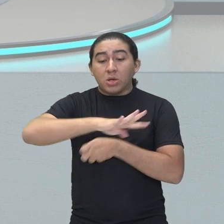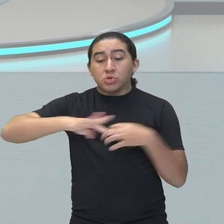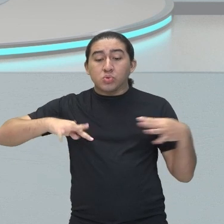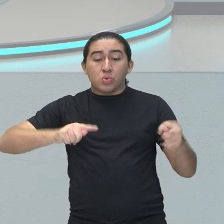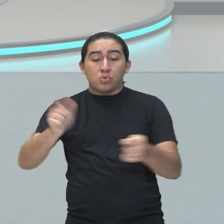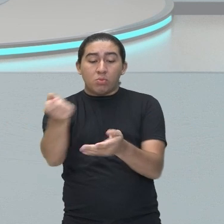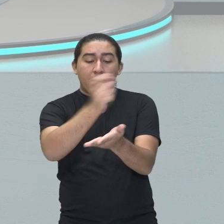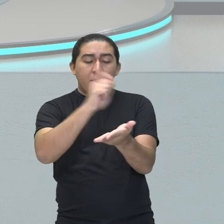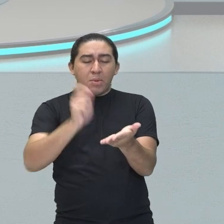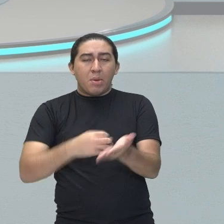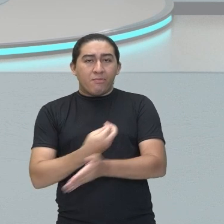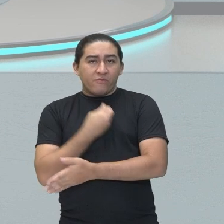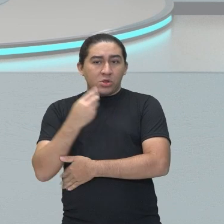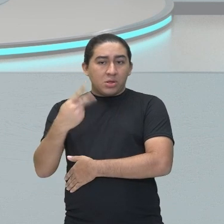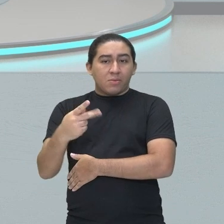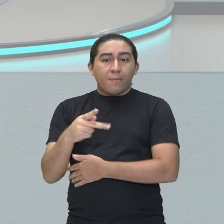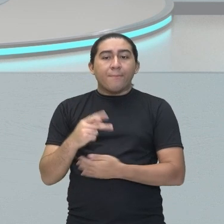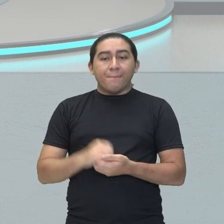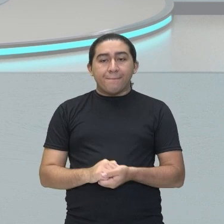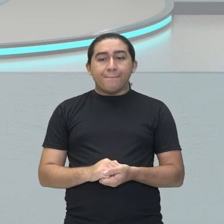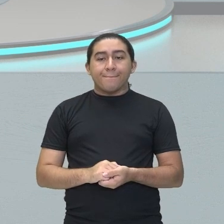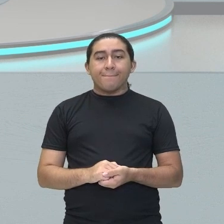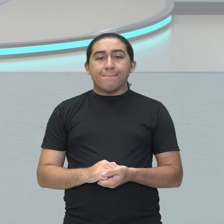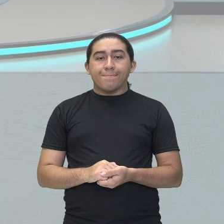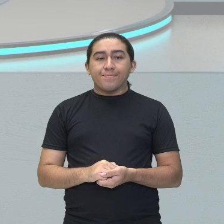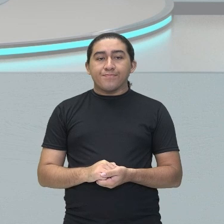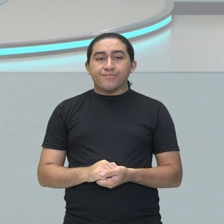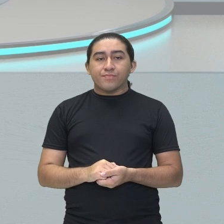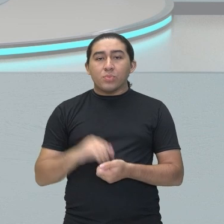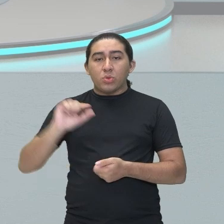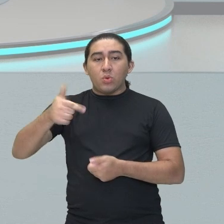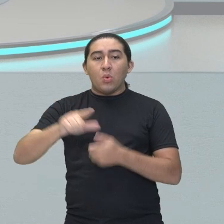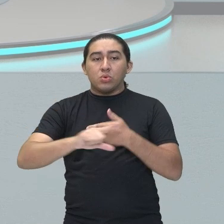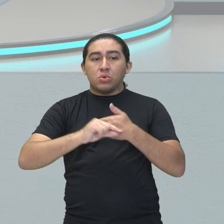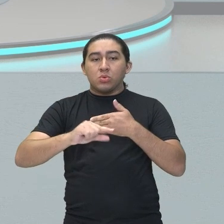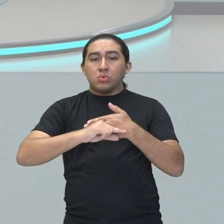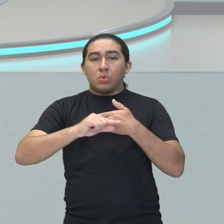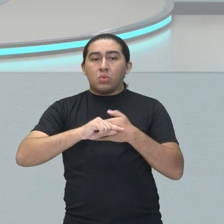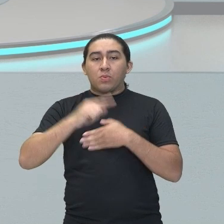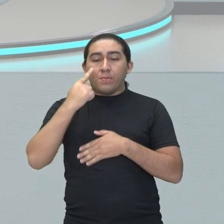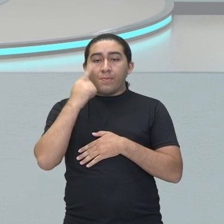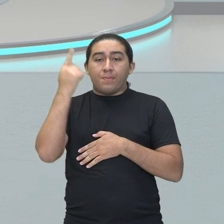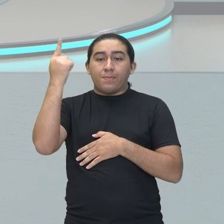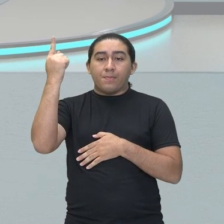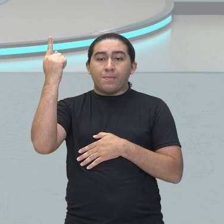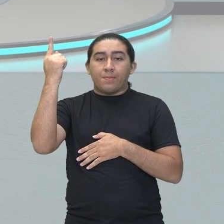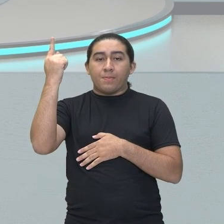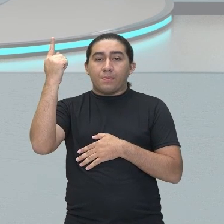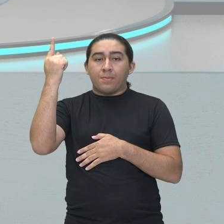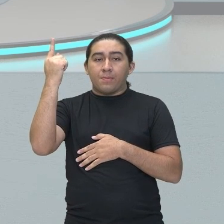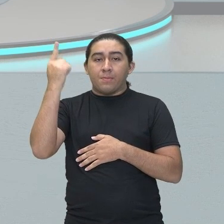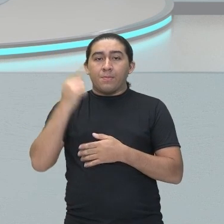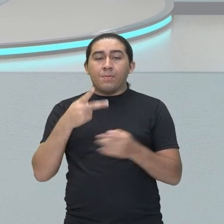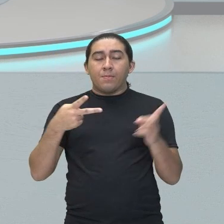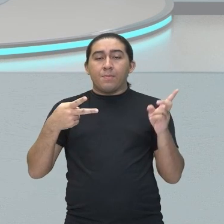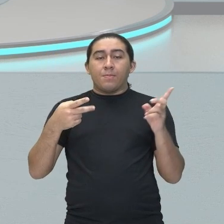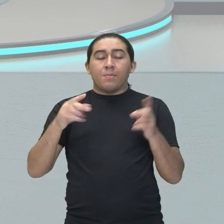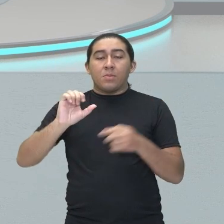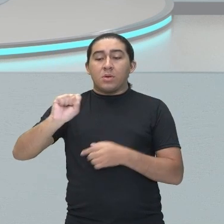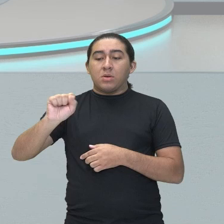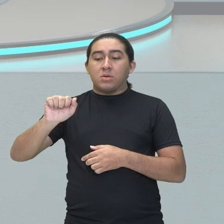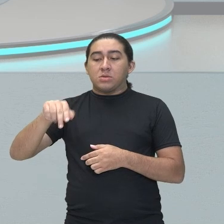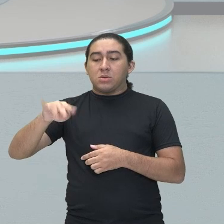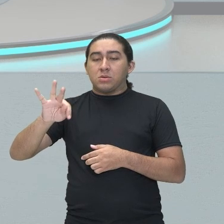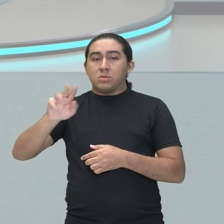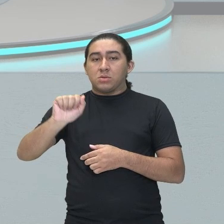ele vive, né? Muito bom. Mais um autor do período literário é Santa Rita Durão. Então,